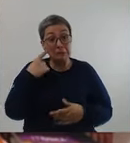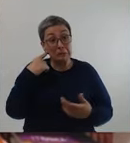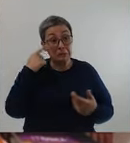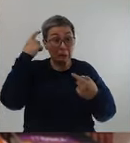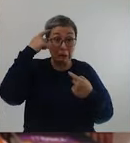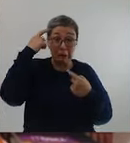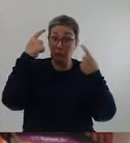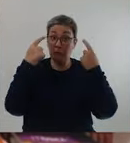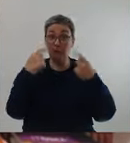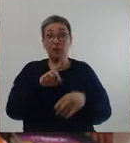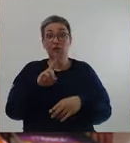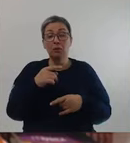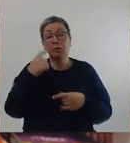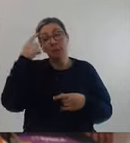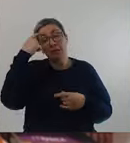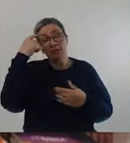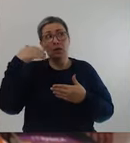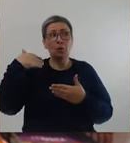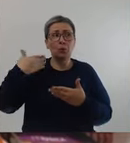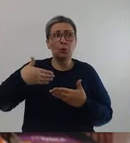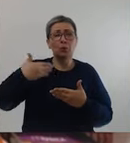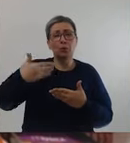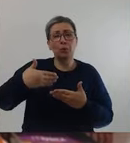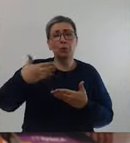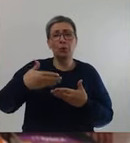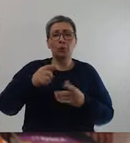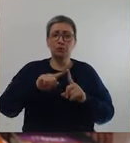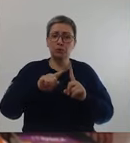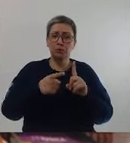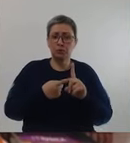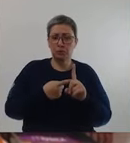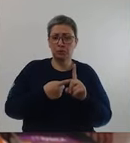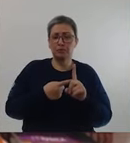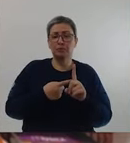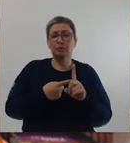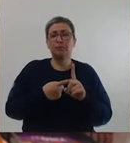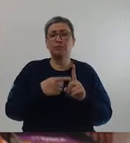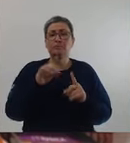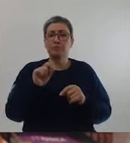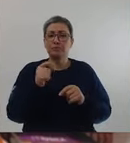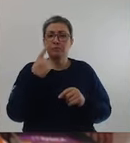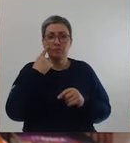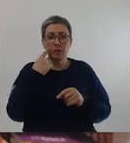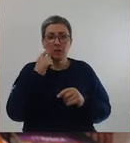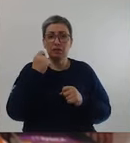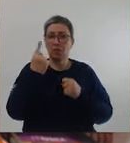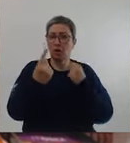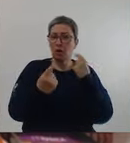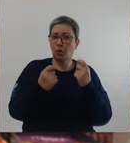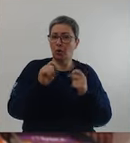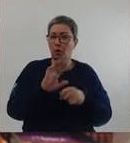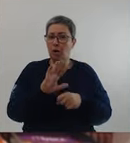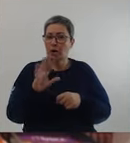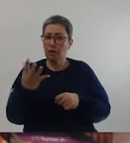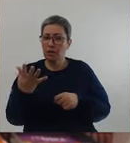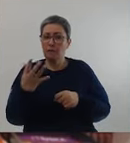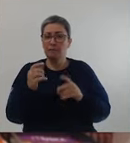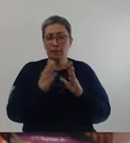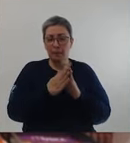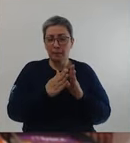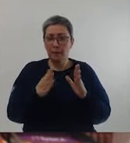registro, né? Esse processo tem que ser pensado durante a gestação. Veja só, em alguns casos